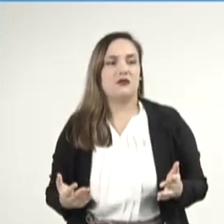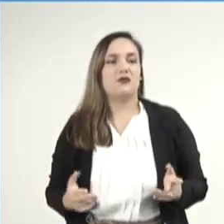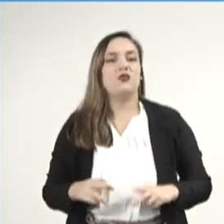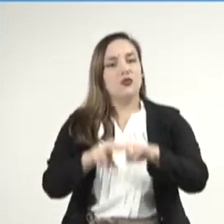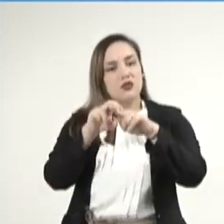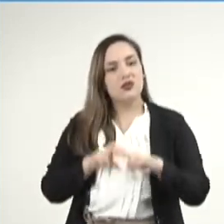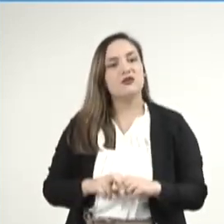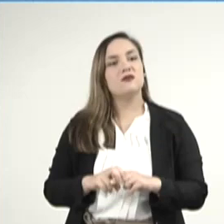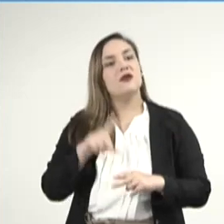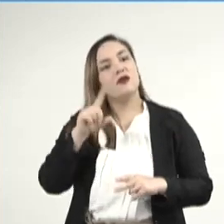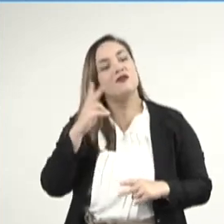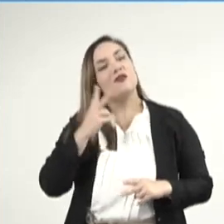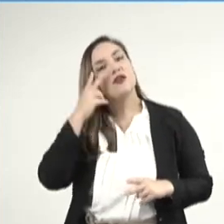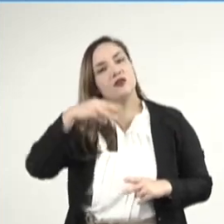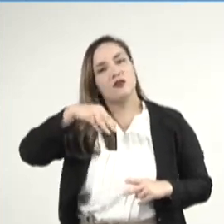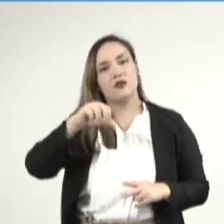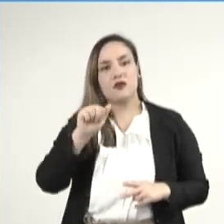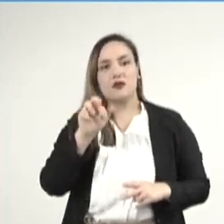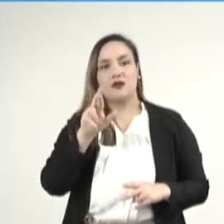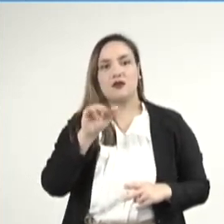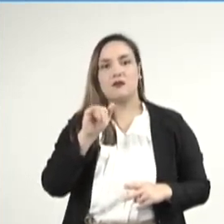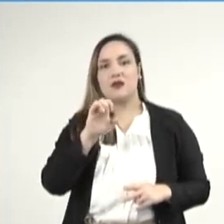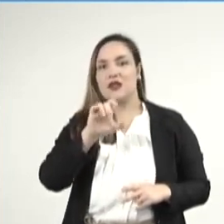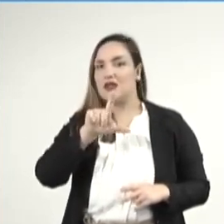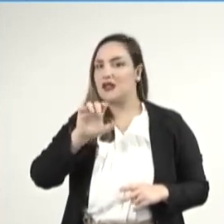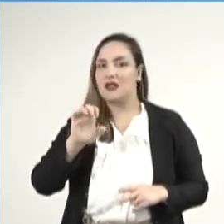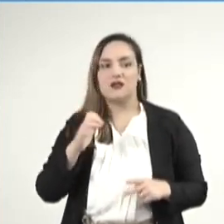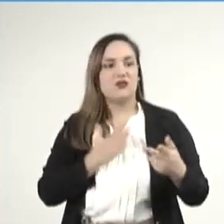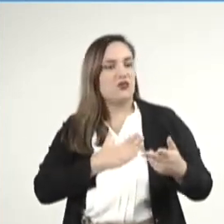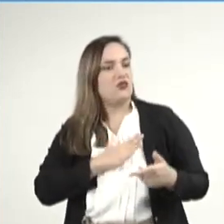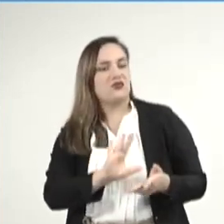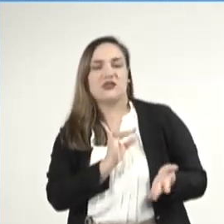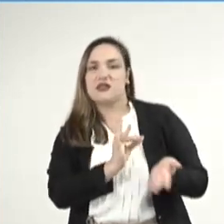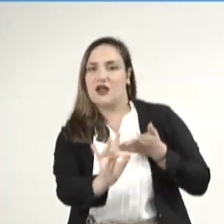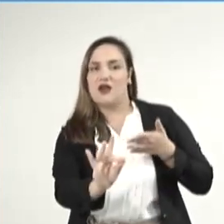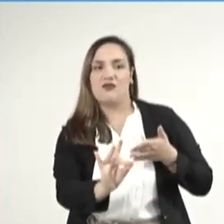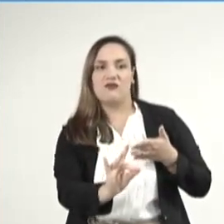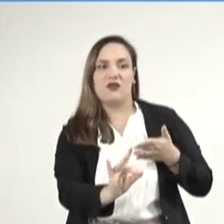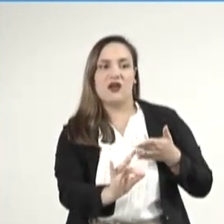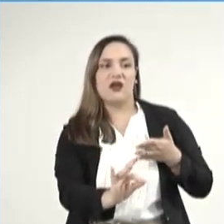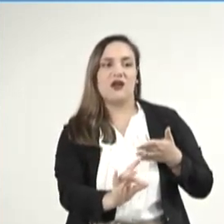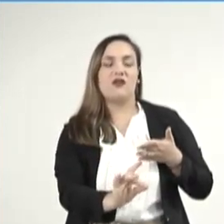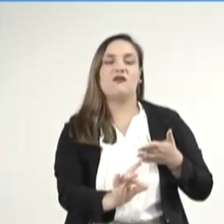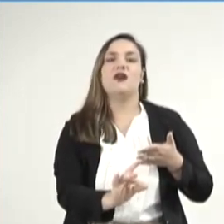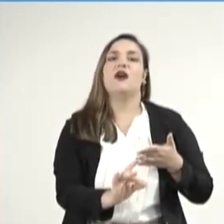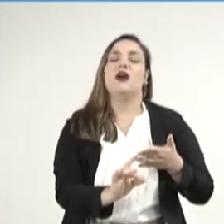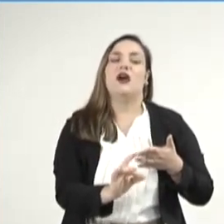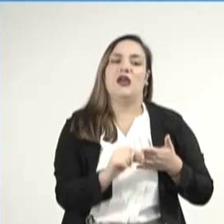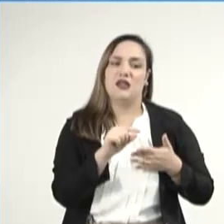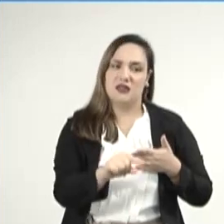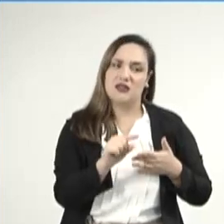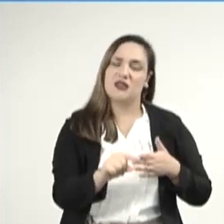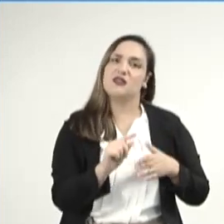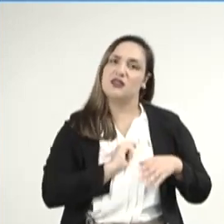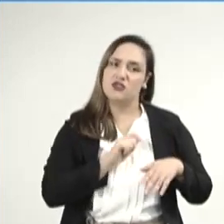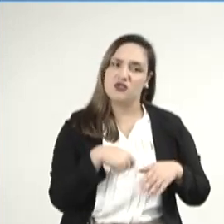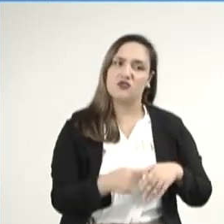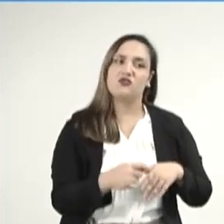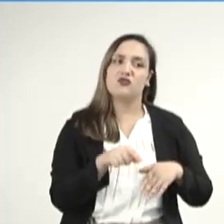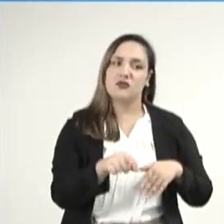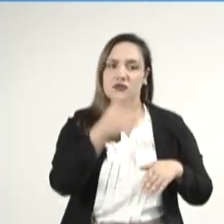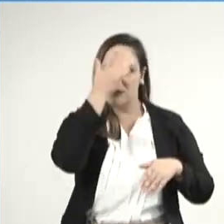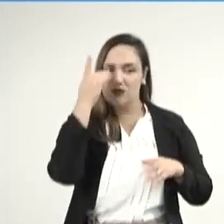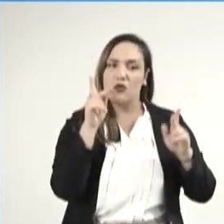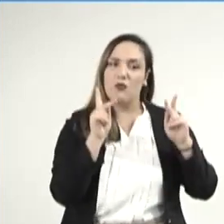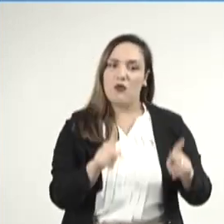Marielle Franco é porque ela contrariava interesses desses agentes públicos, não é? Então, foi